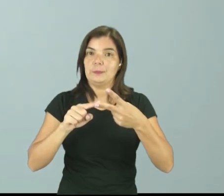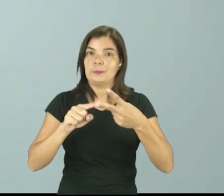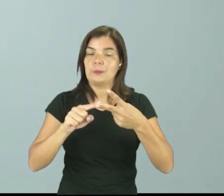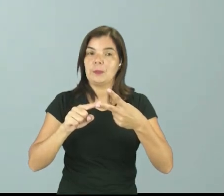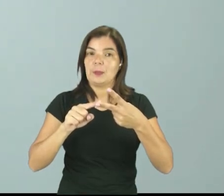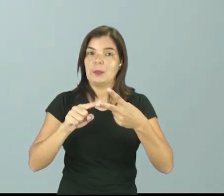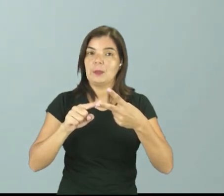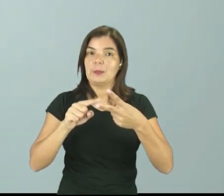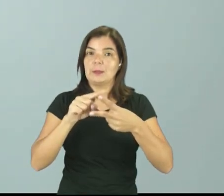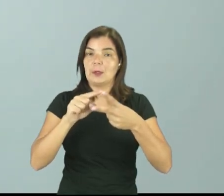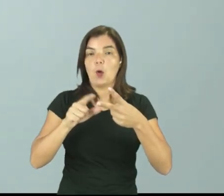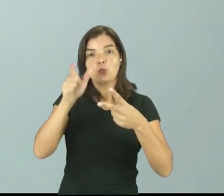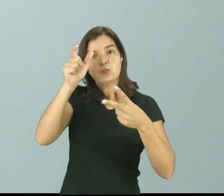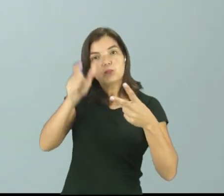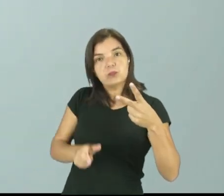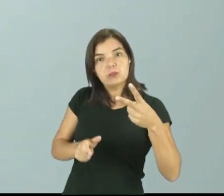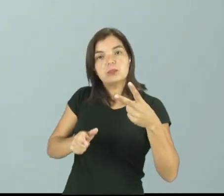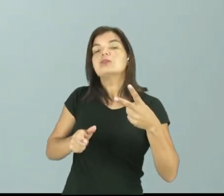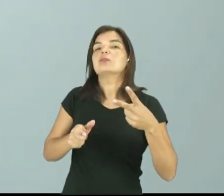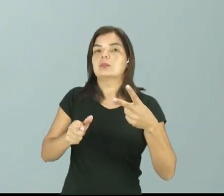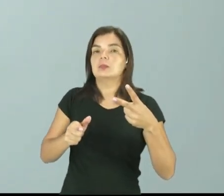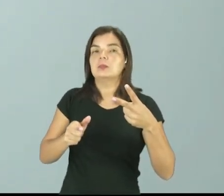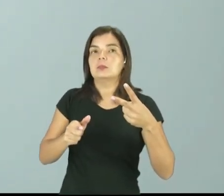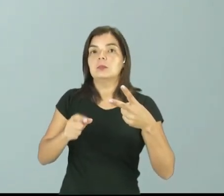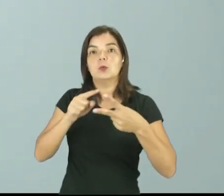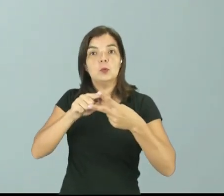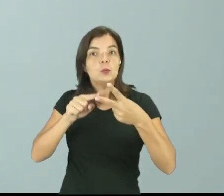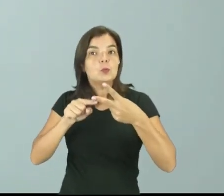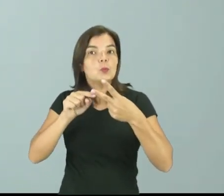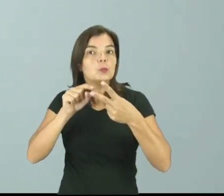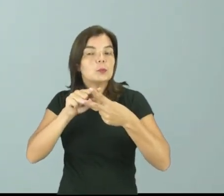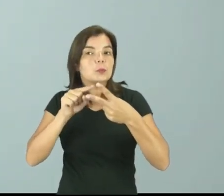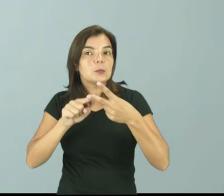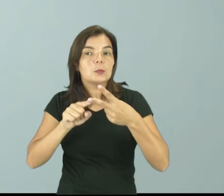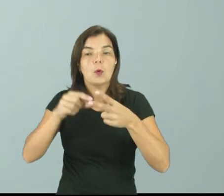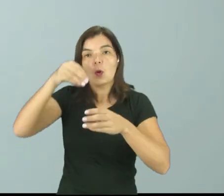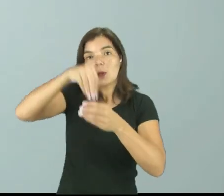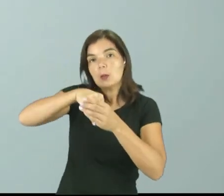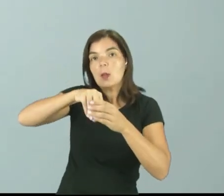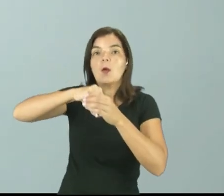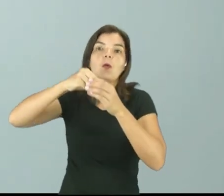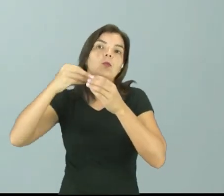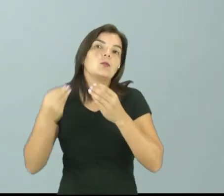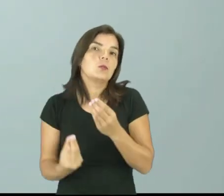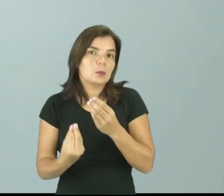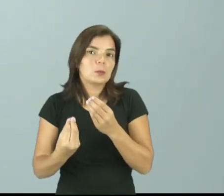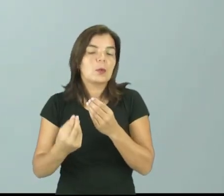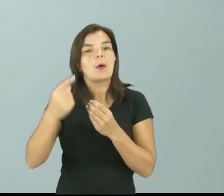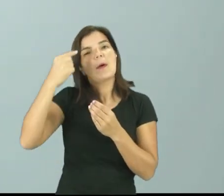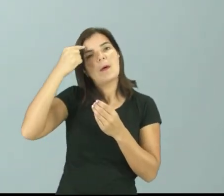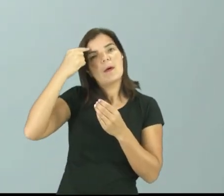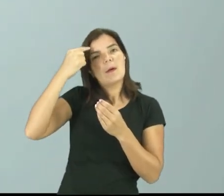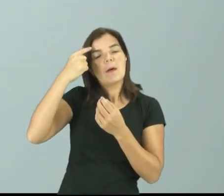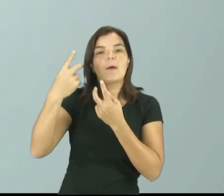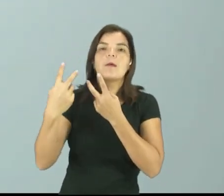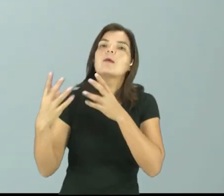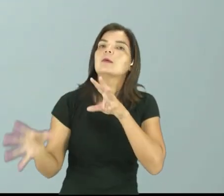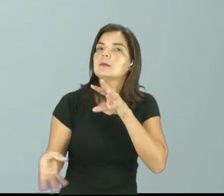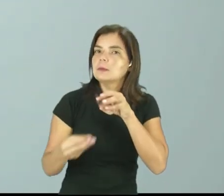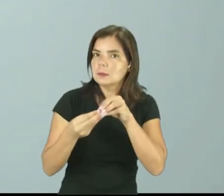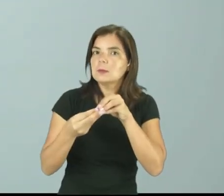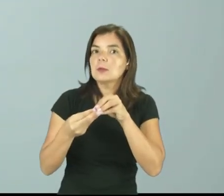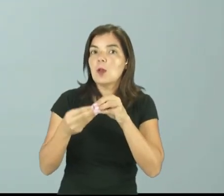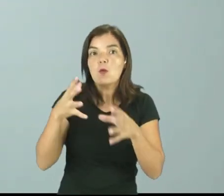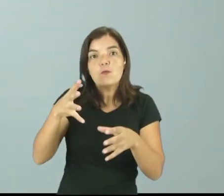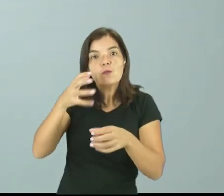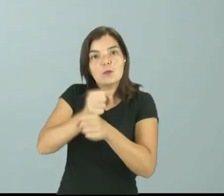colaterais, que são ao par, né, os dois, internos ou externos, pense que eles são suplementares, ou seja, eles